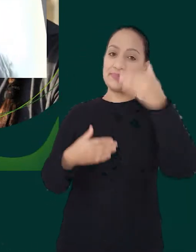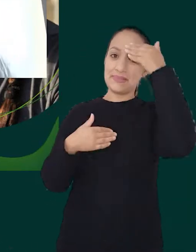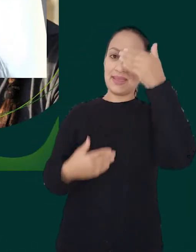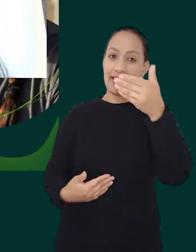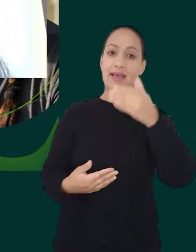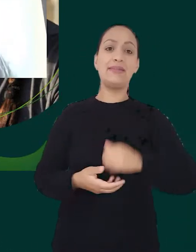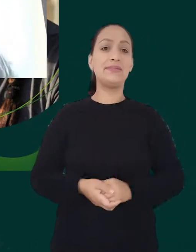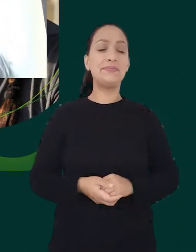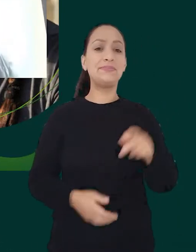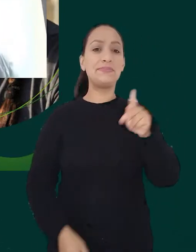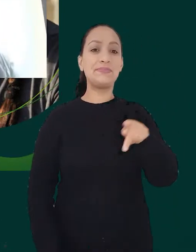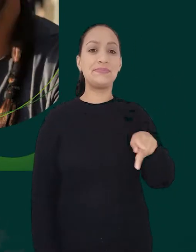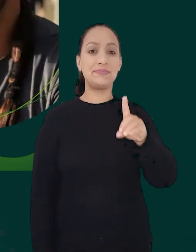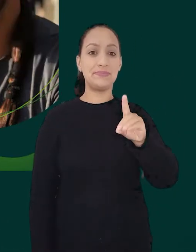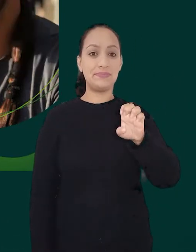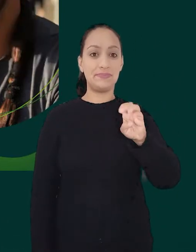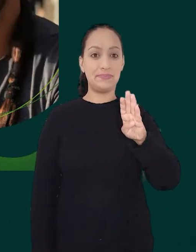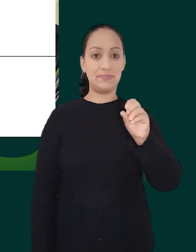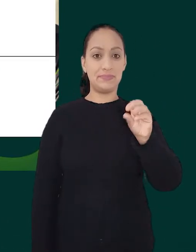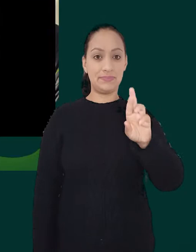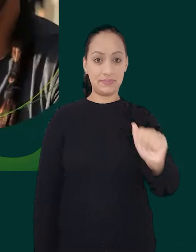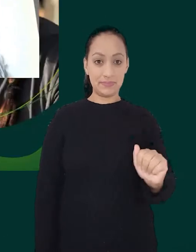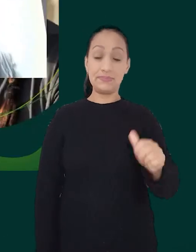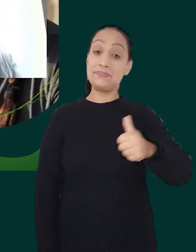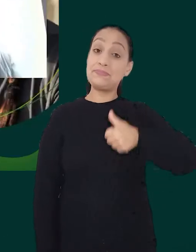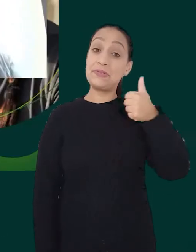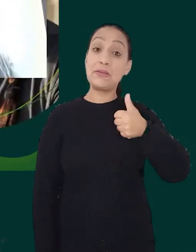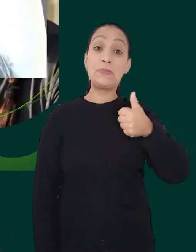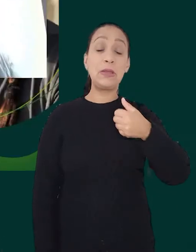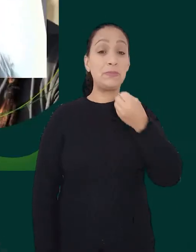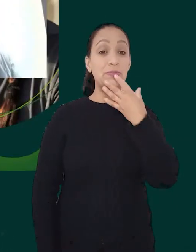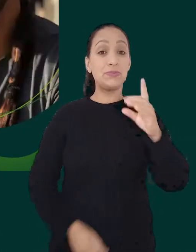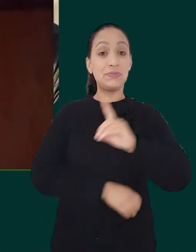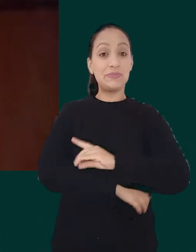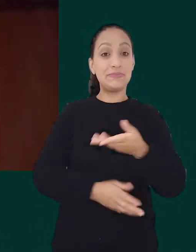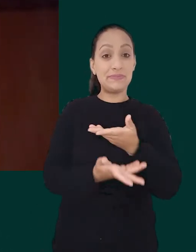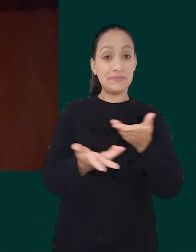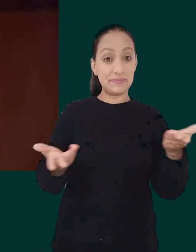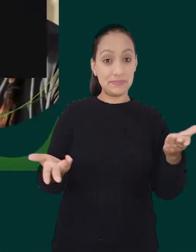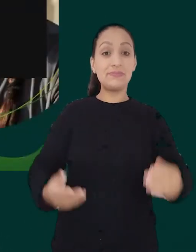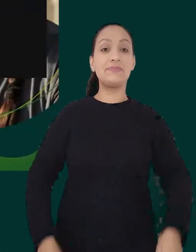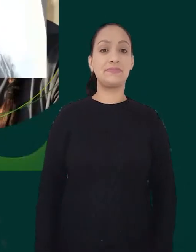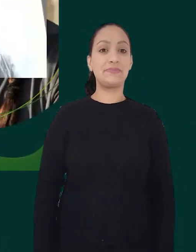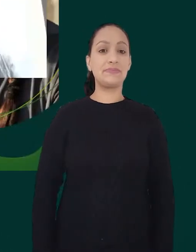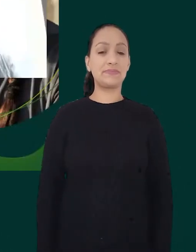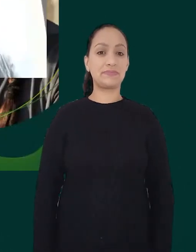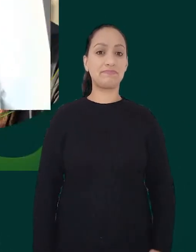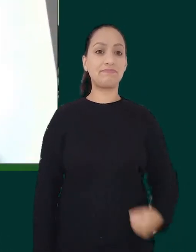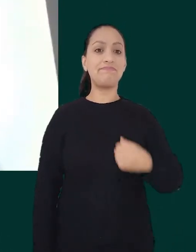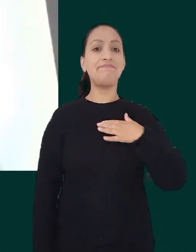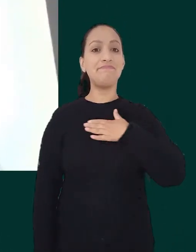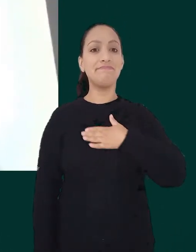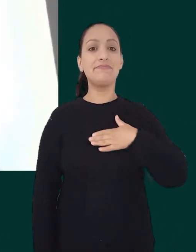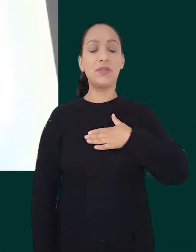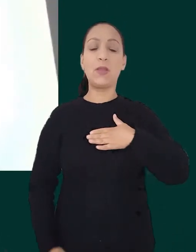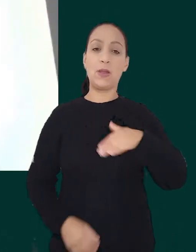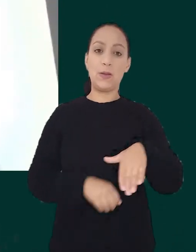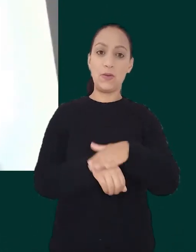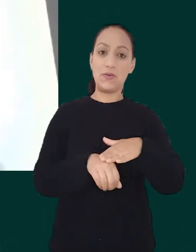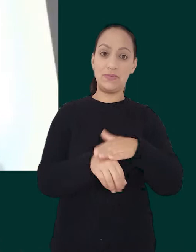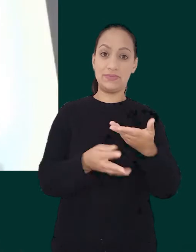Obrigado, professora Débora. Primeiramente, bom dia a todos, né? Então, é grande conversar com